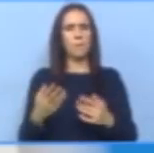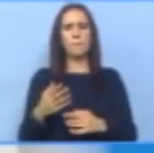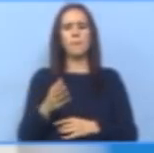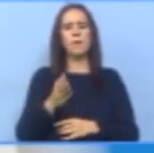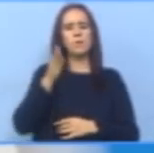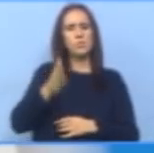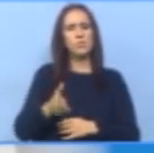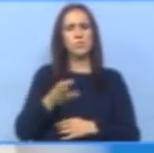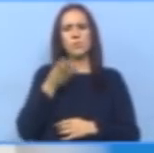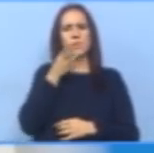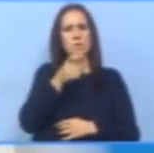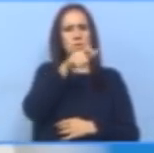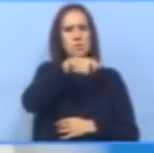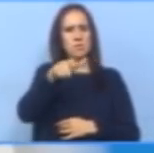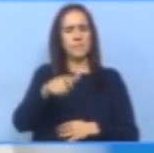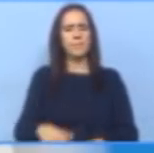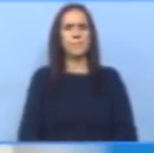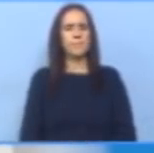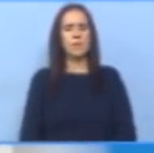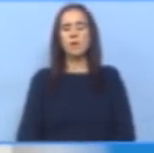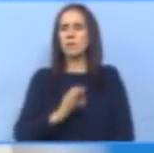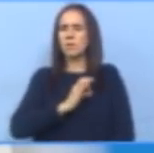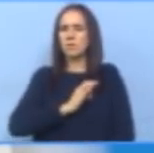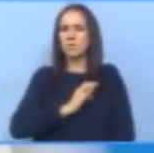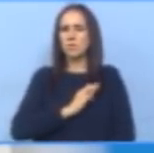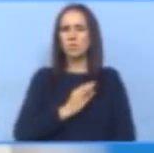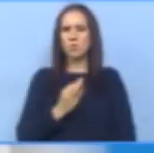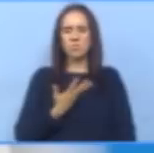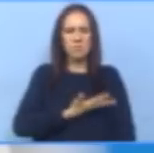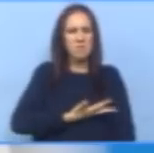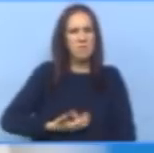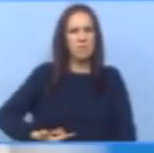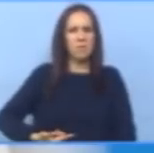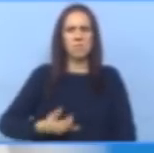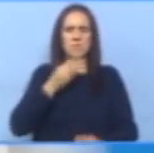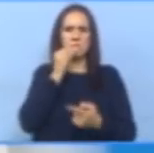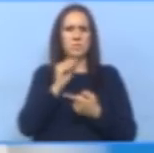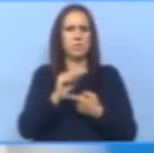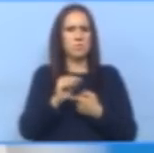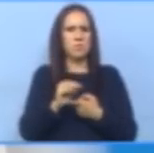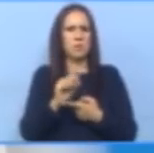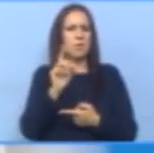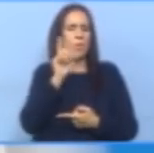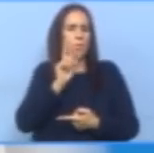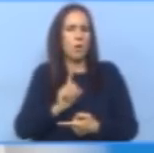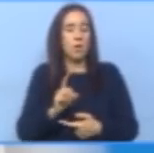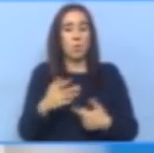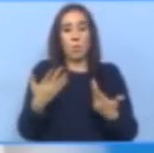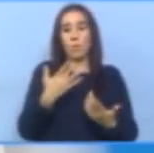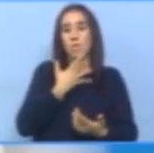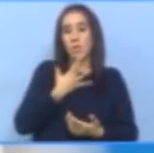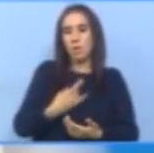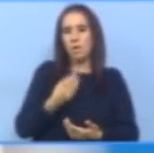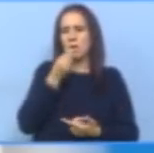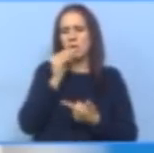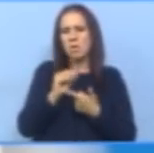dirão: Senhor, quando é que te vimos com fome e te demos de comer, ou com sede e te demos